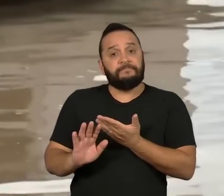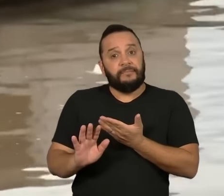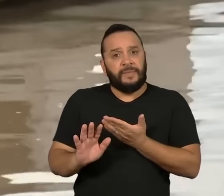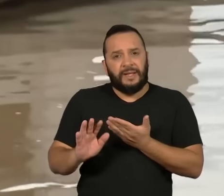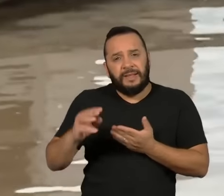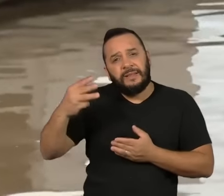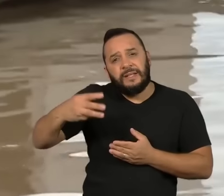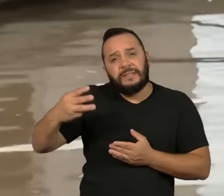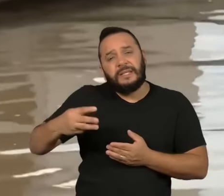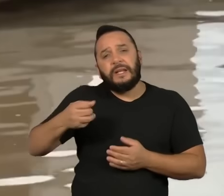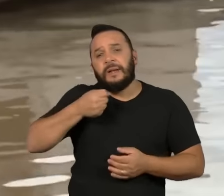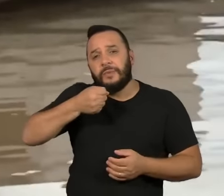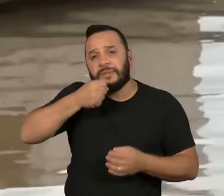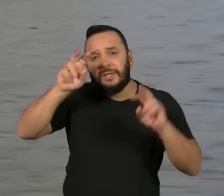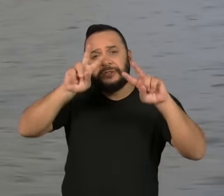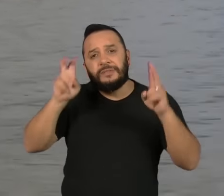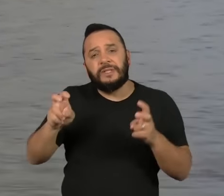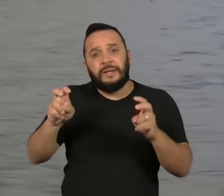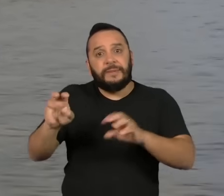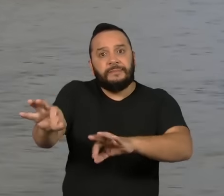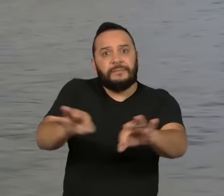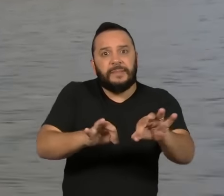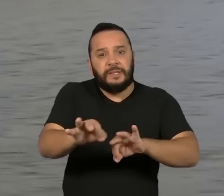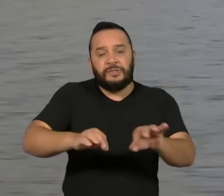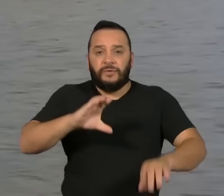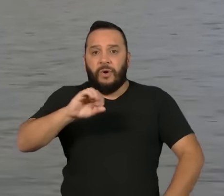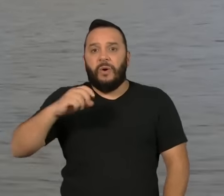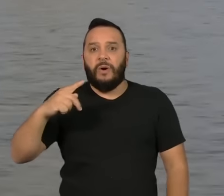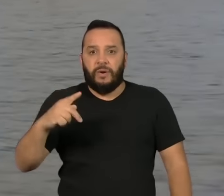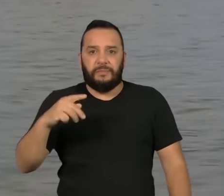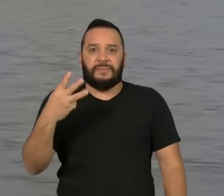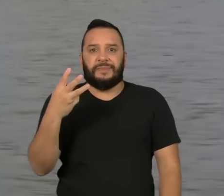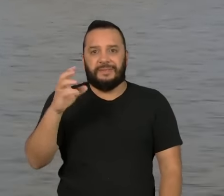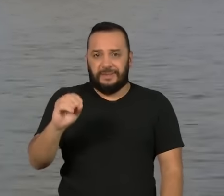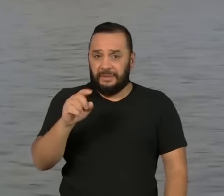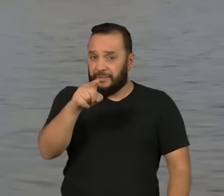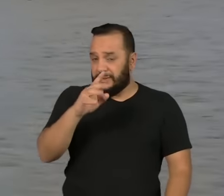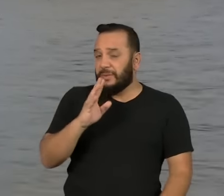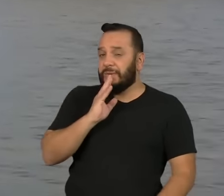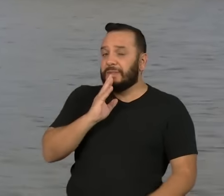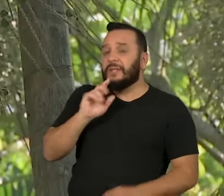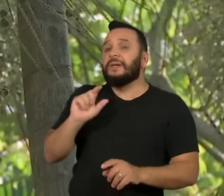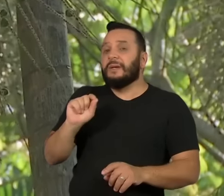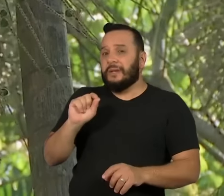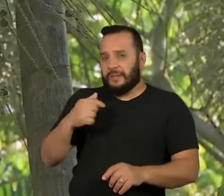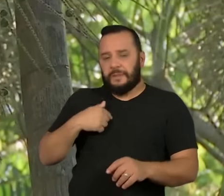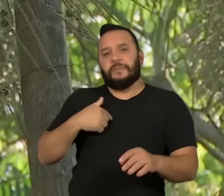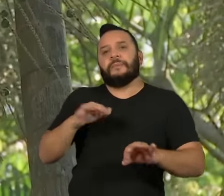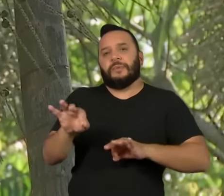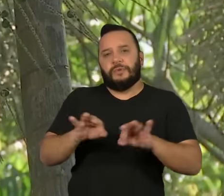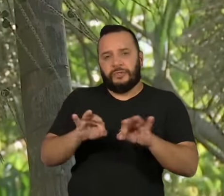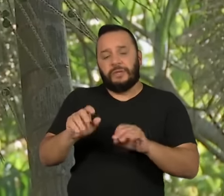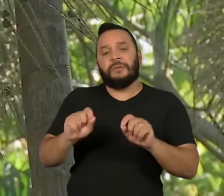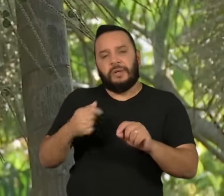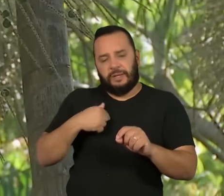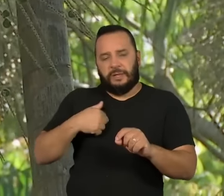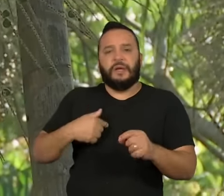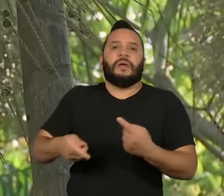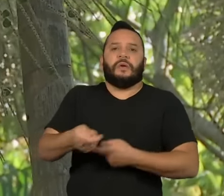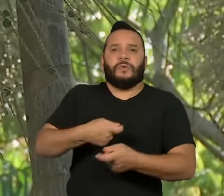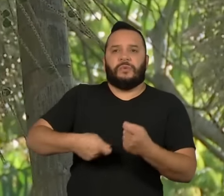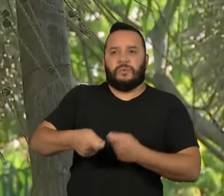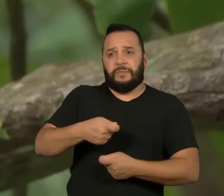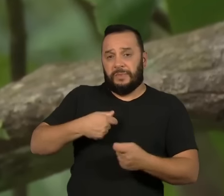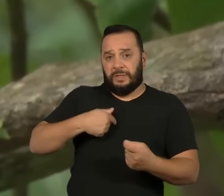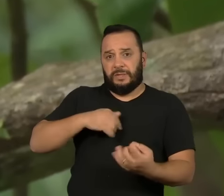Na terceira reportagem sobre os preparativos para a COP30, conheça os projetos de bioeconomia que preservam